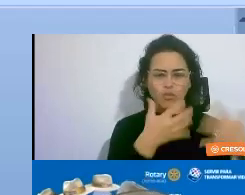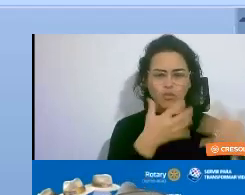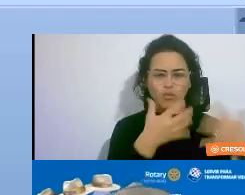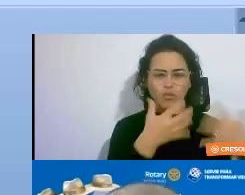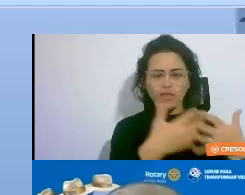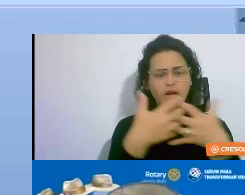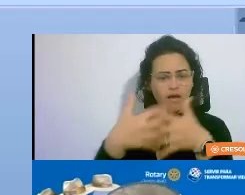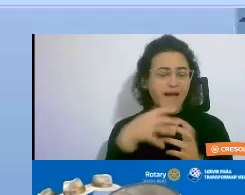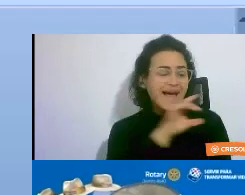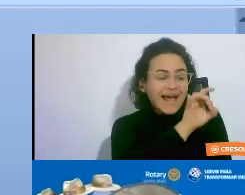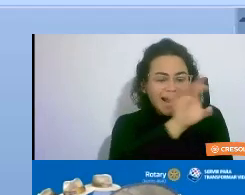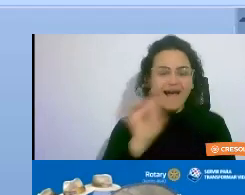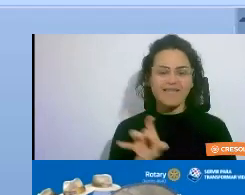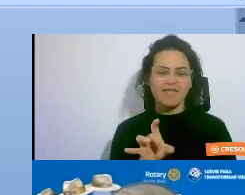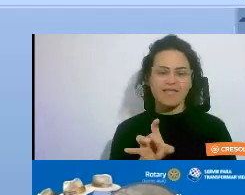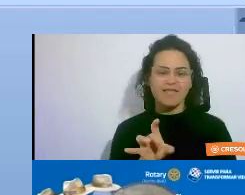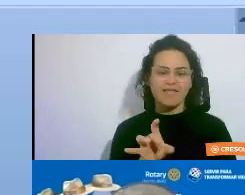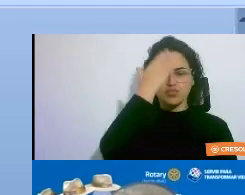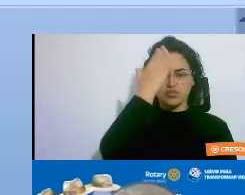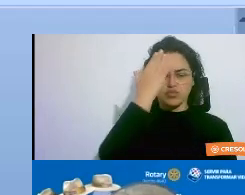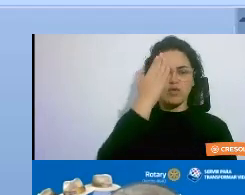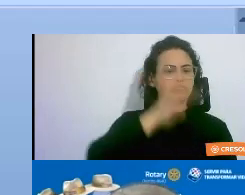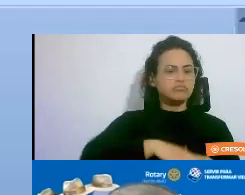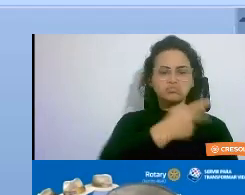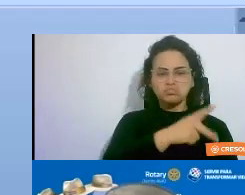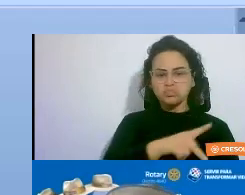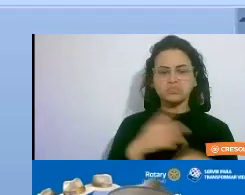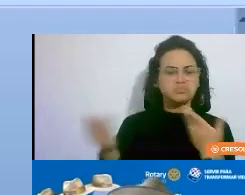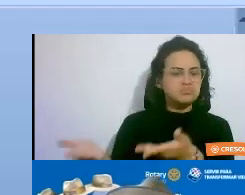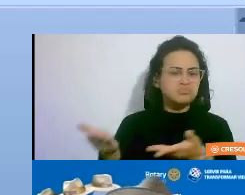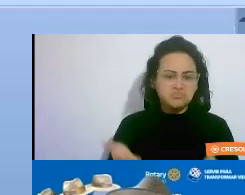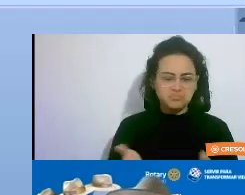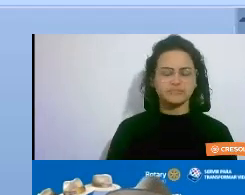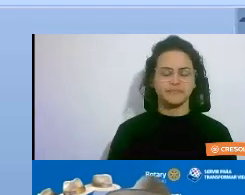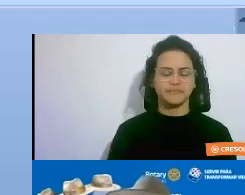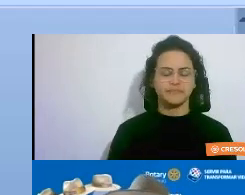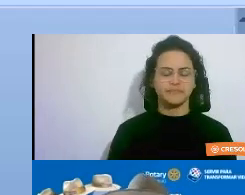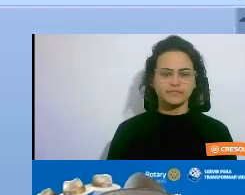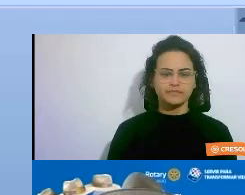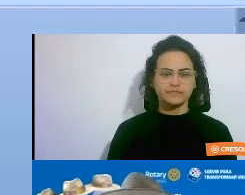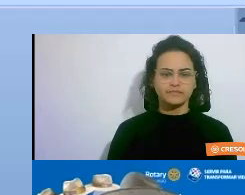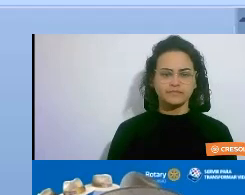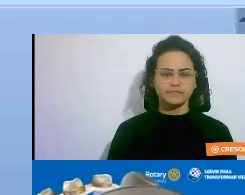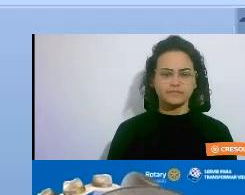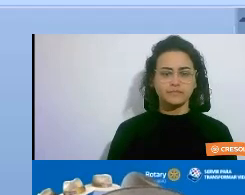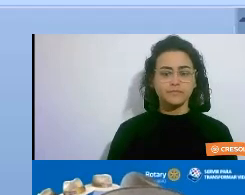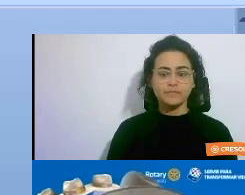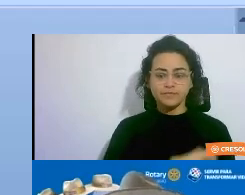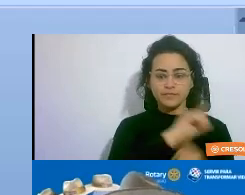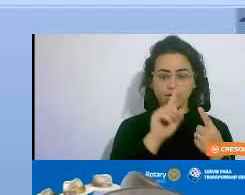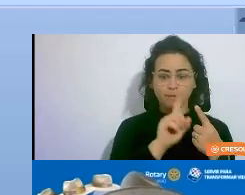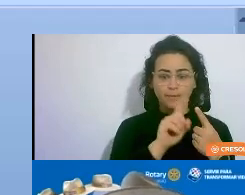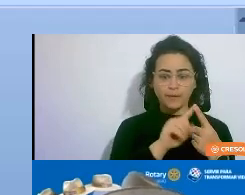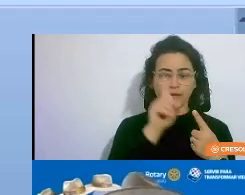várias experiências aí que a gente ouviu durante esse período, tá? Então, eu acho que o primeiro deles é